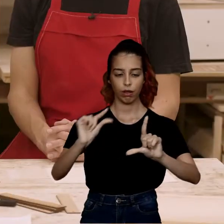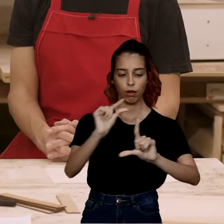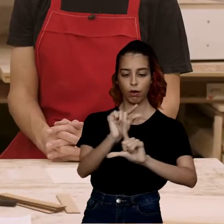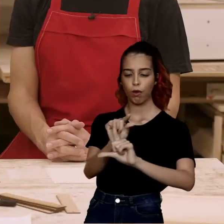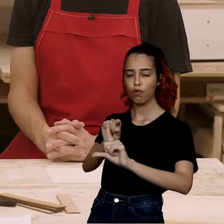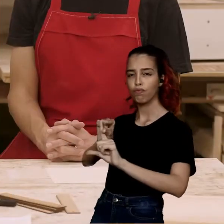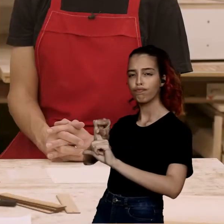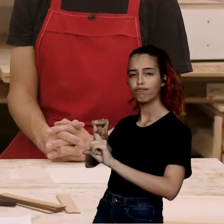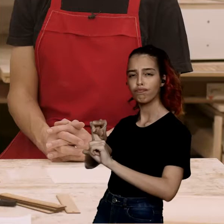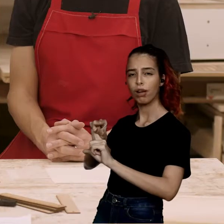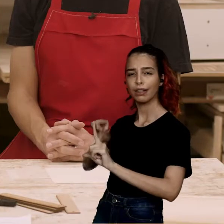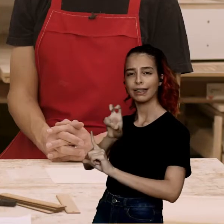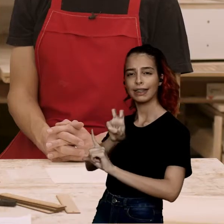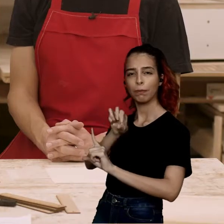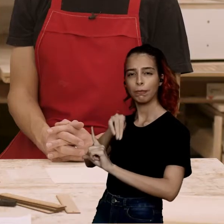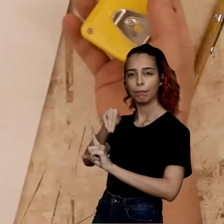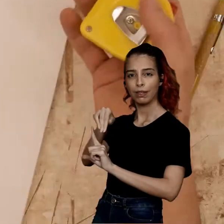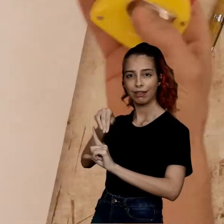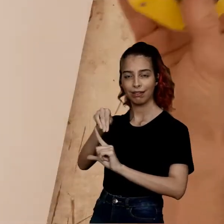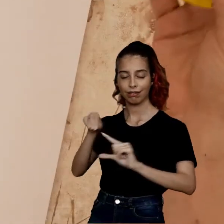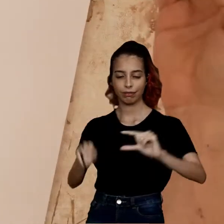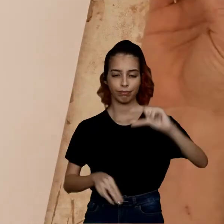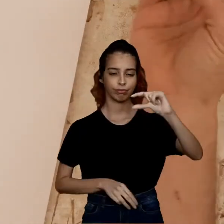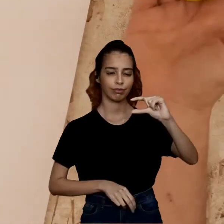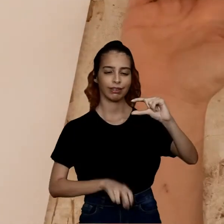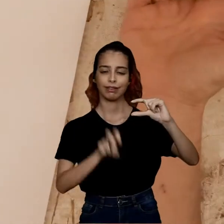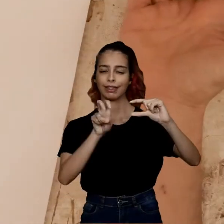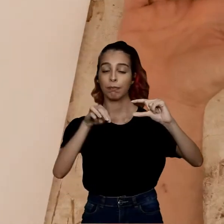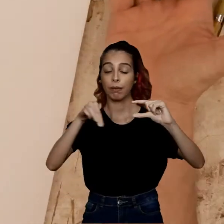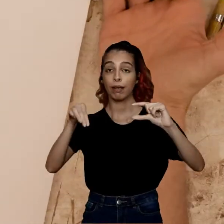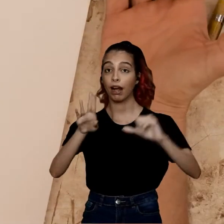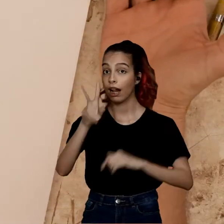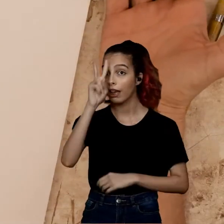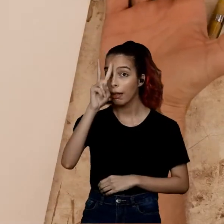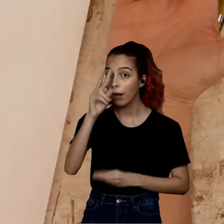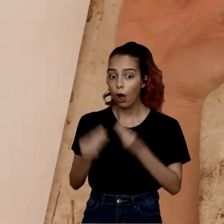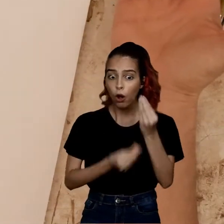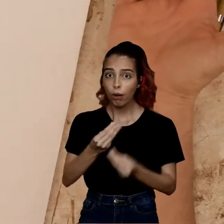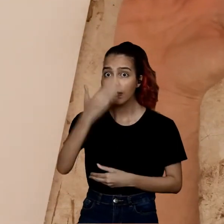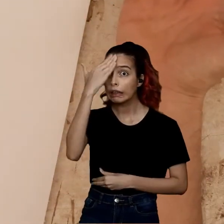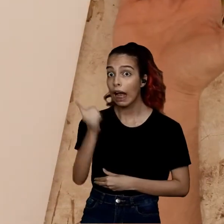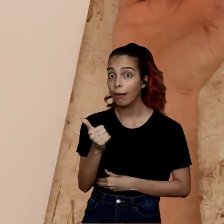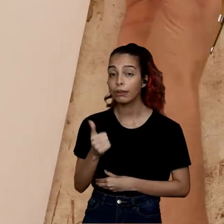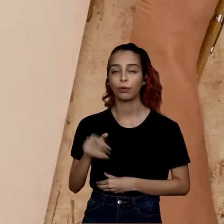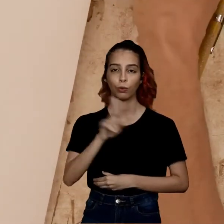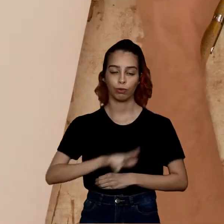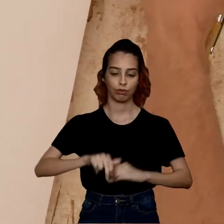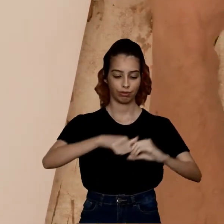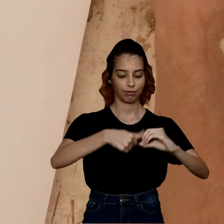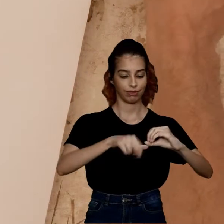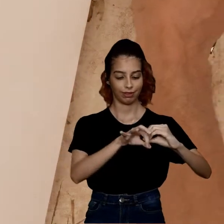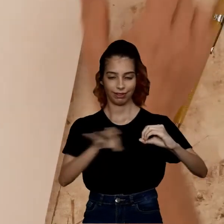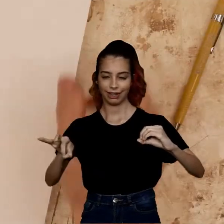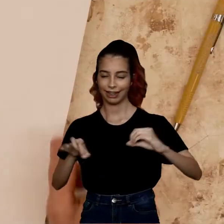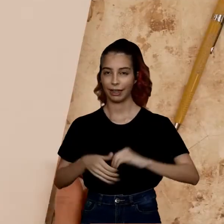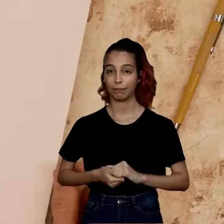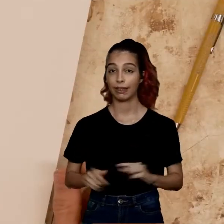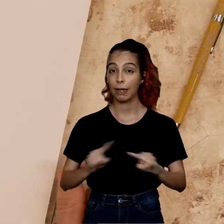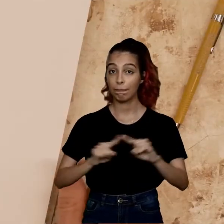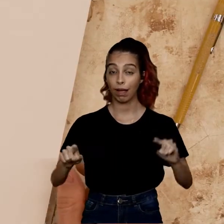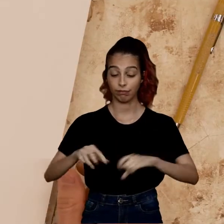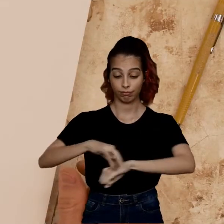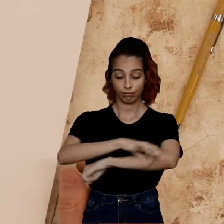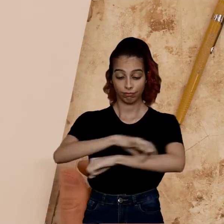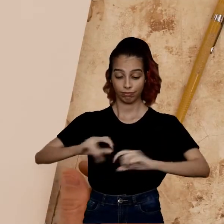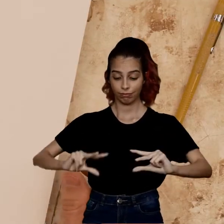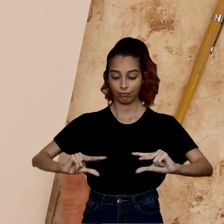de 5 milímetros. Lembre-se, a trena a gente usa para medir os nossos objetos e o escalímetro